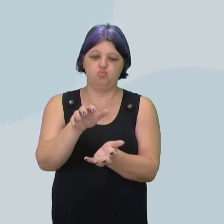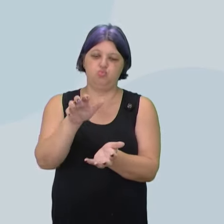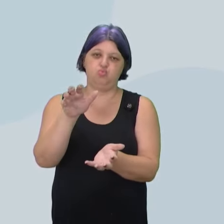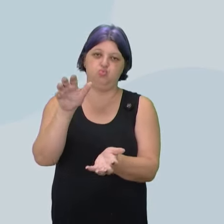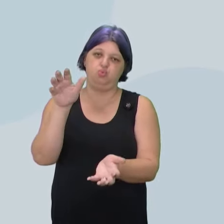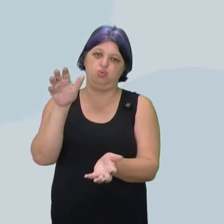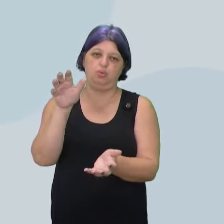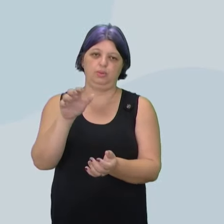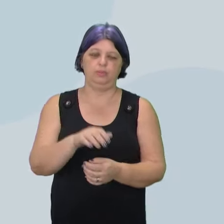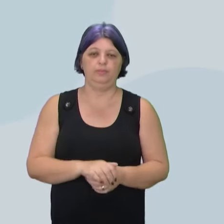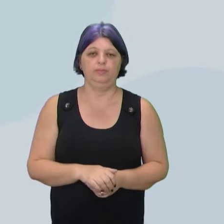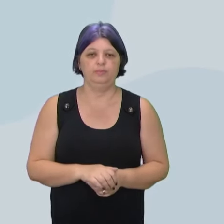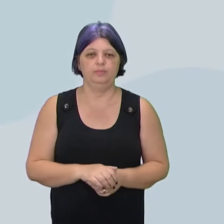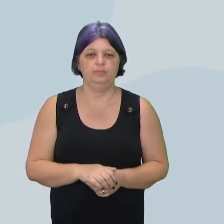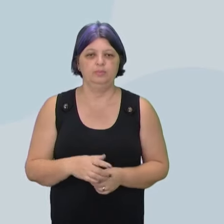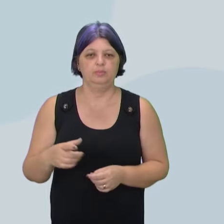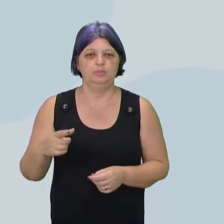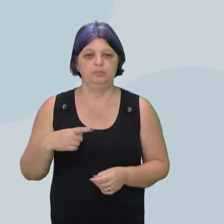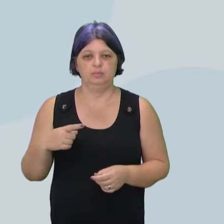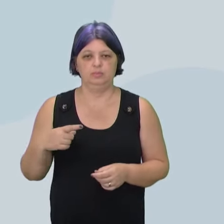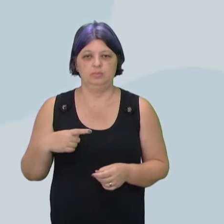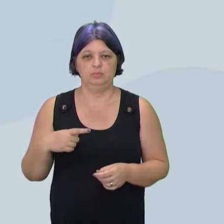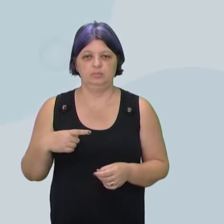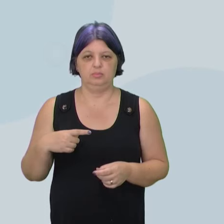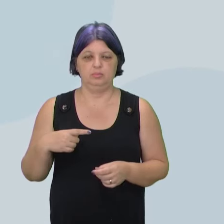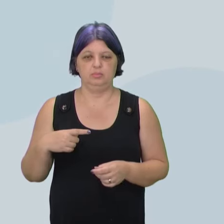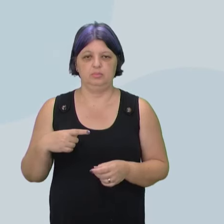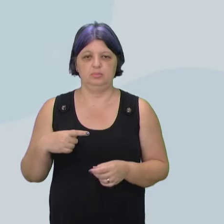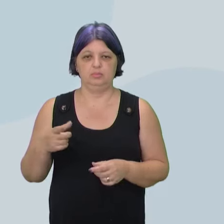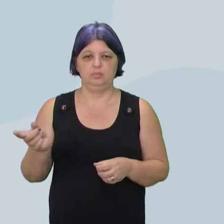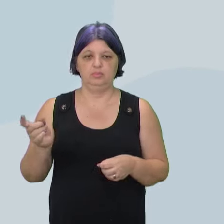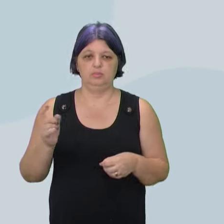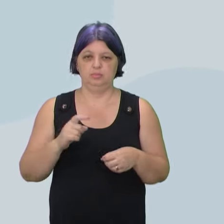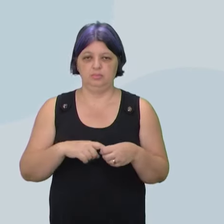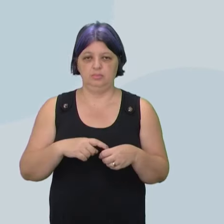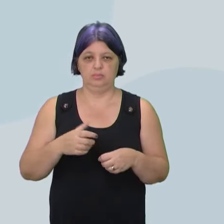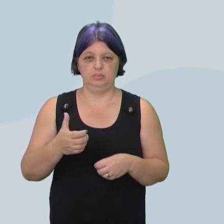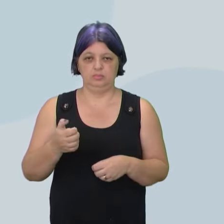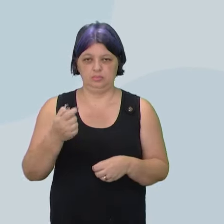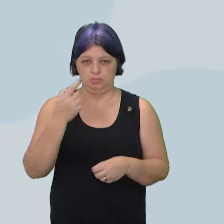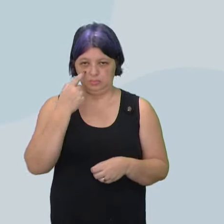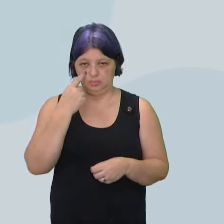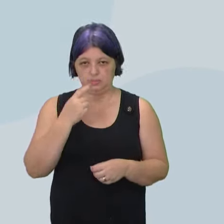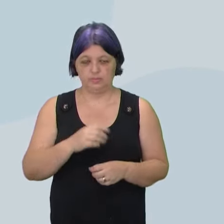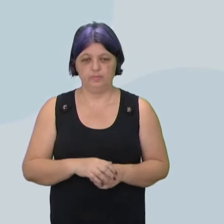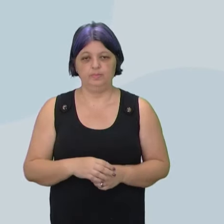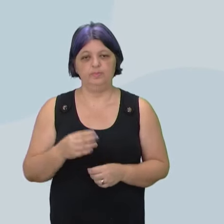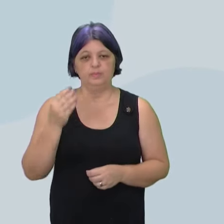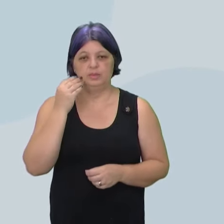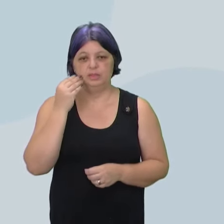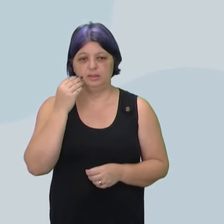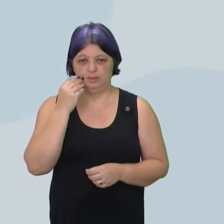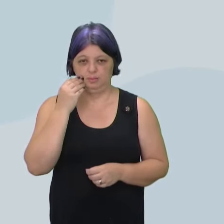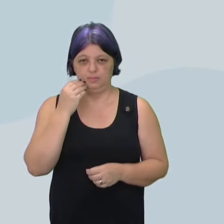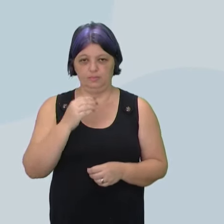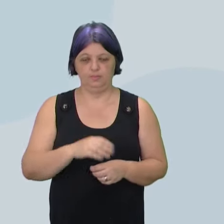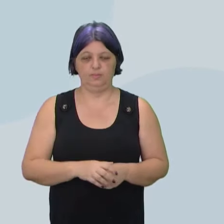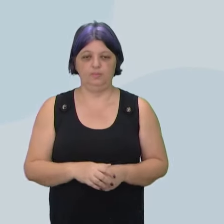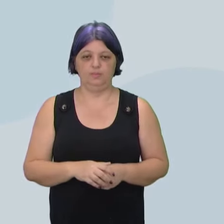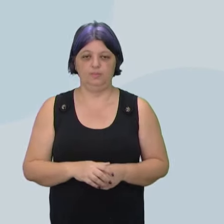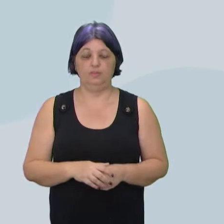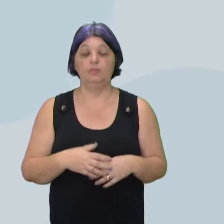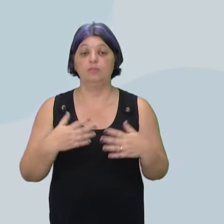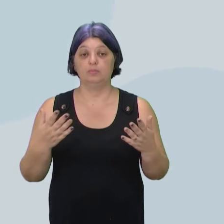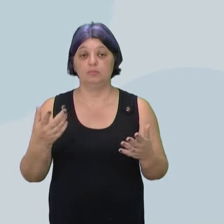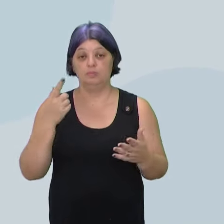os. Tem sete. Opa, peraí, deixa eu voltar aqui. Pegar a canetinha. Deixa eu testar aqui, boa. Então, olha